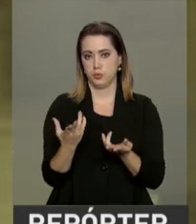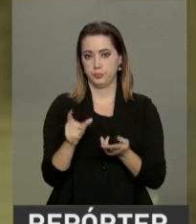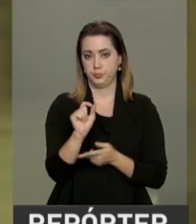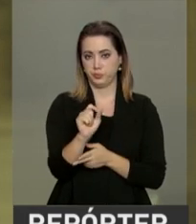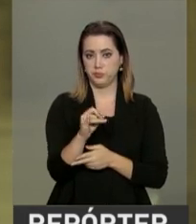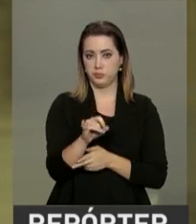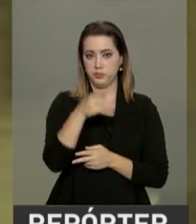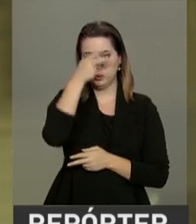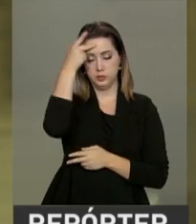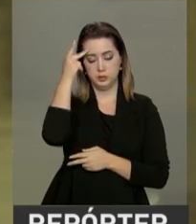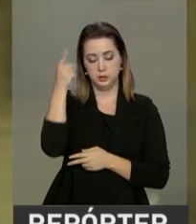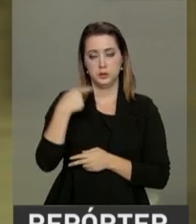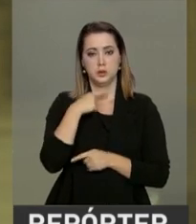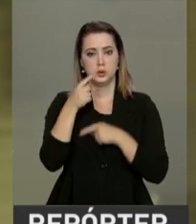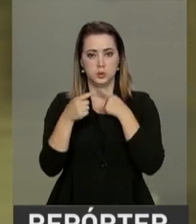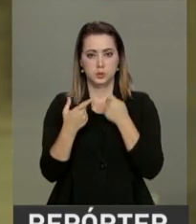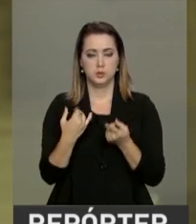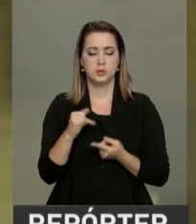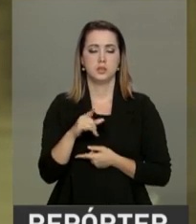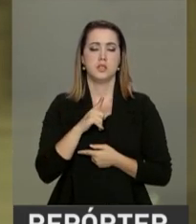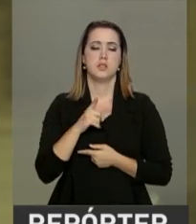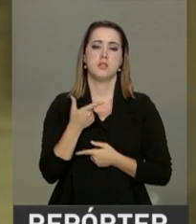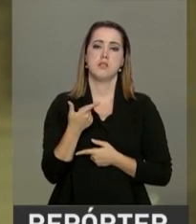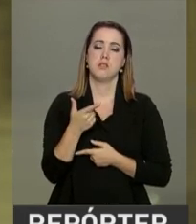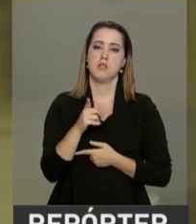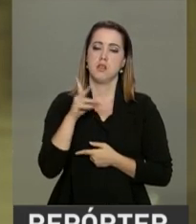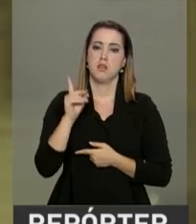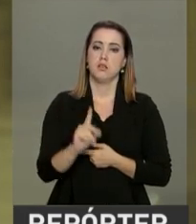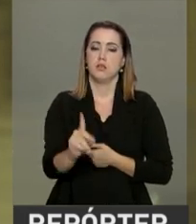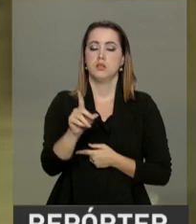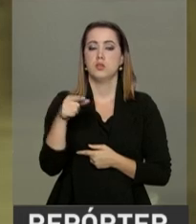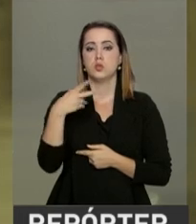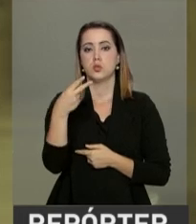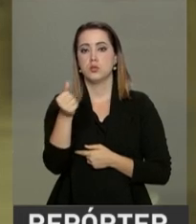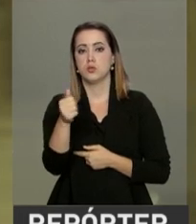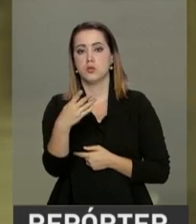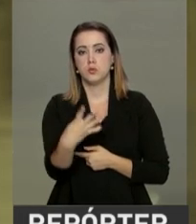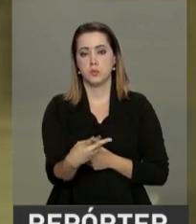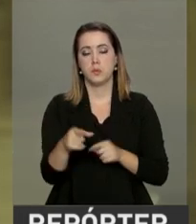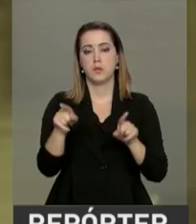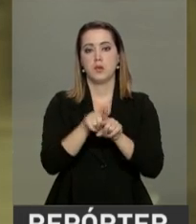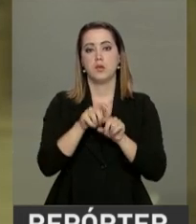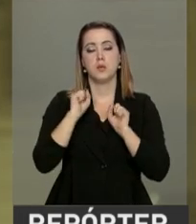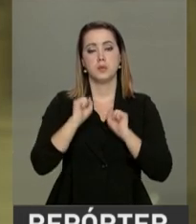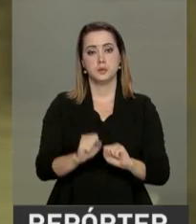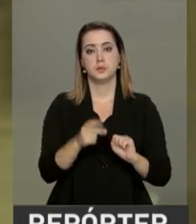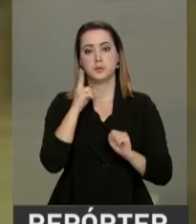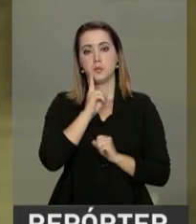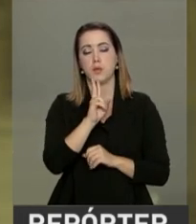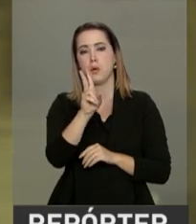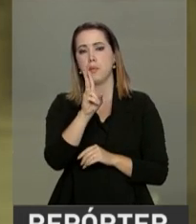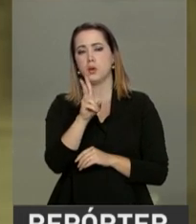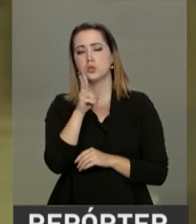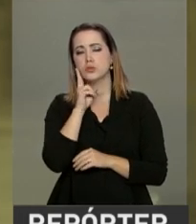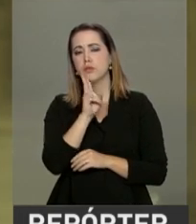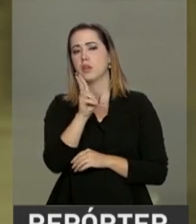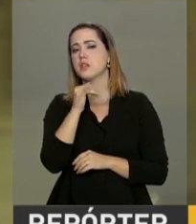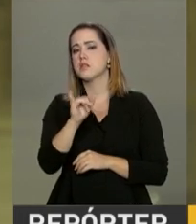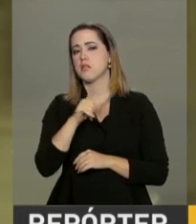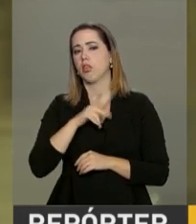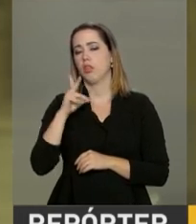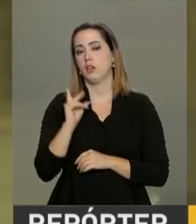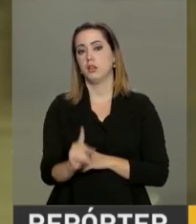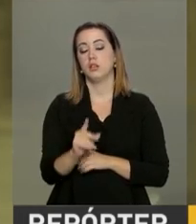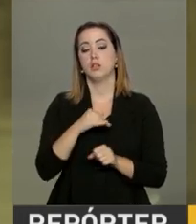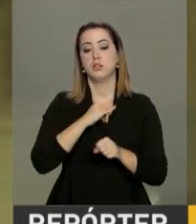se o trabalhador tiver em dúvida se tem ou não direito ao PIS/PASEP de 2014, ao abono salarial, ele pode consultar, fazer essa consulta por meio